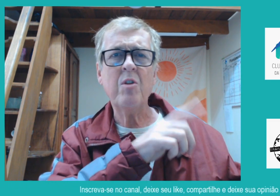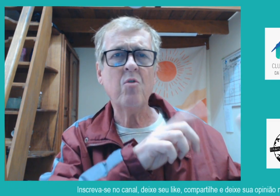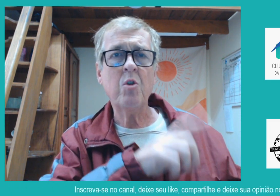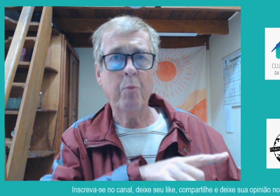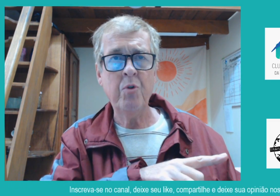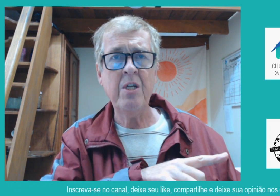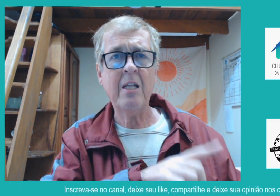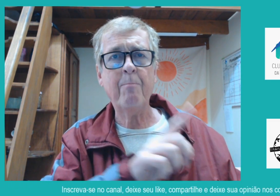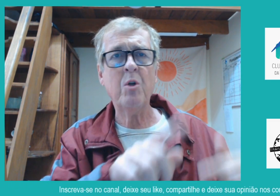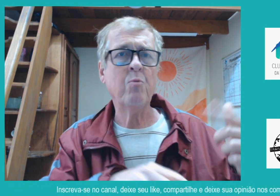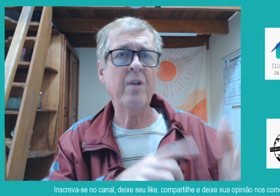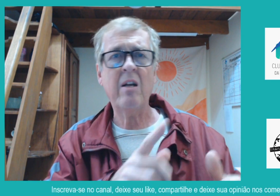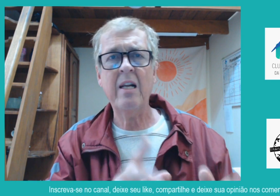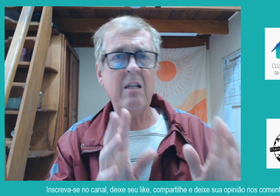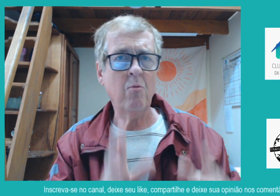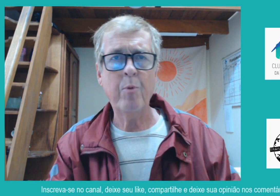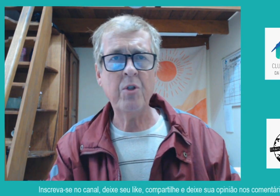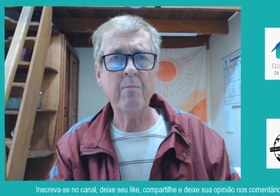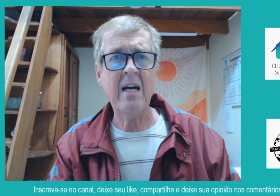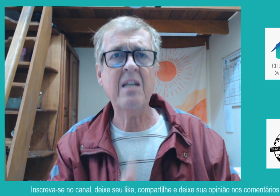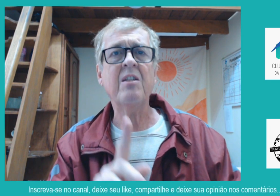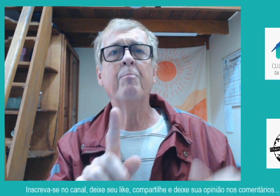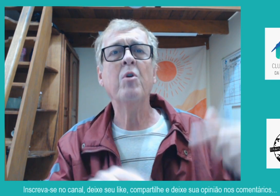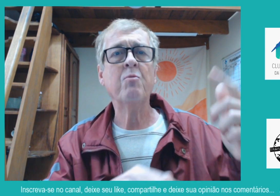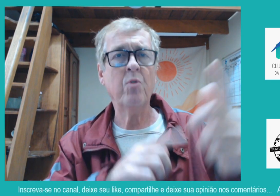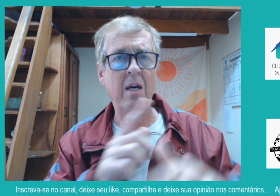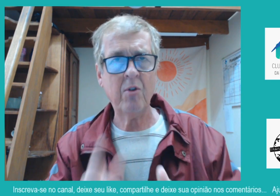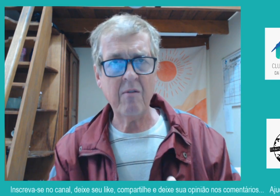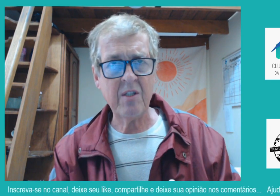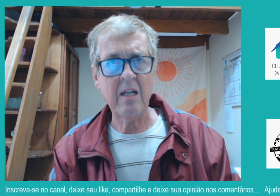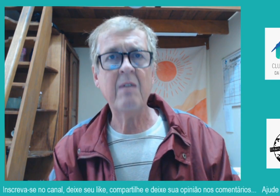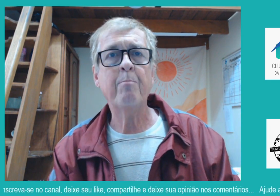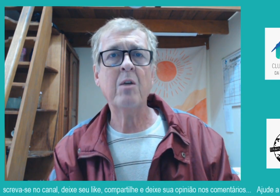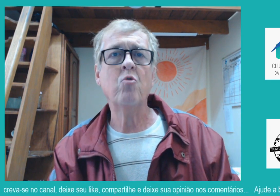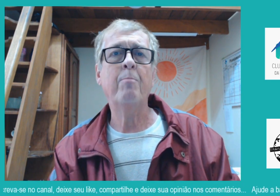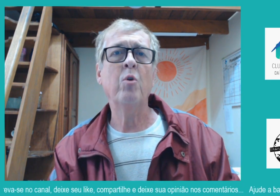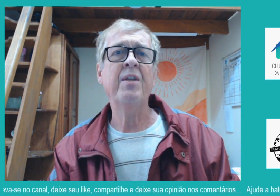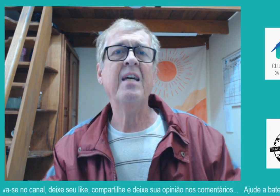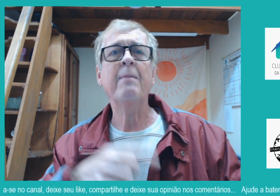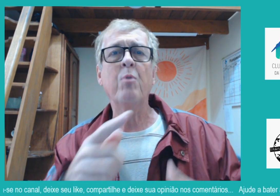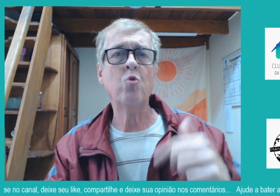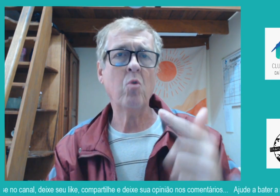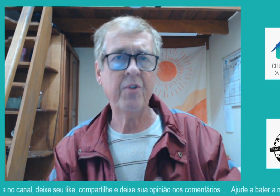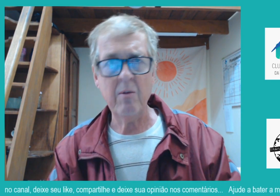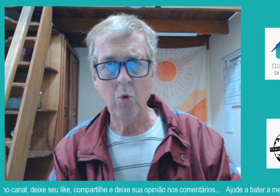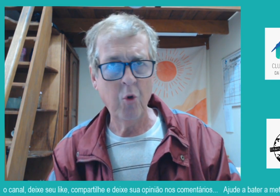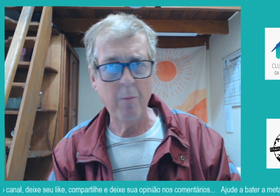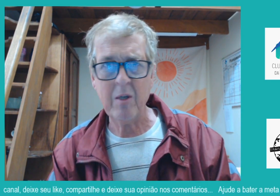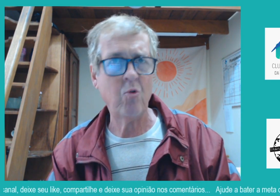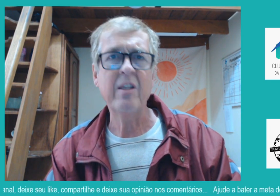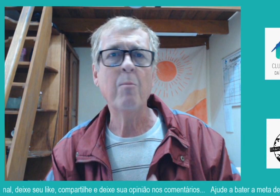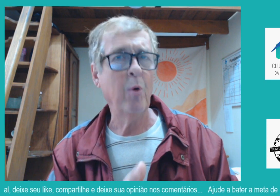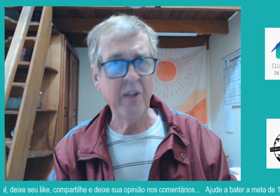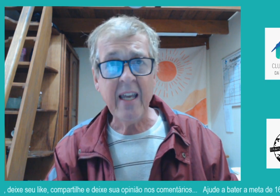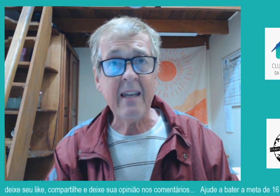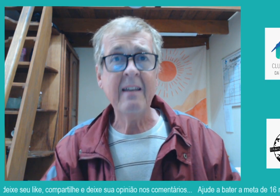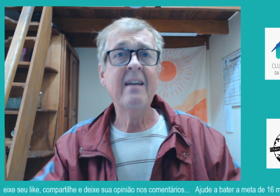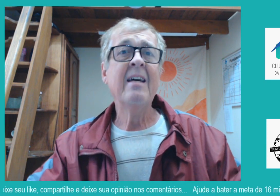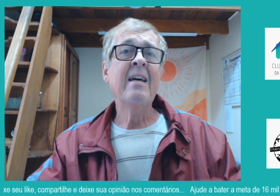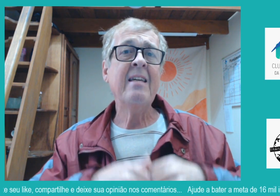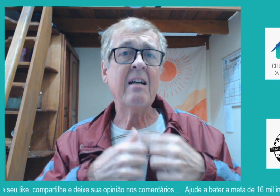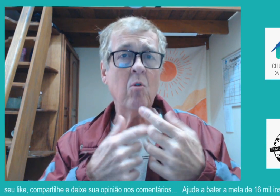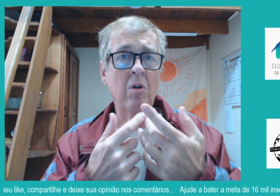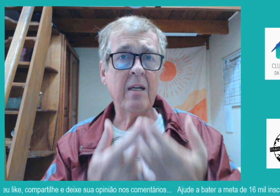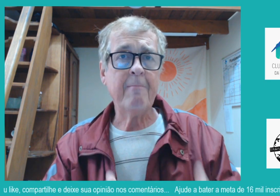tava no início Jesus podia depois mudar a lei não pode mais depois mudar outra vez a lei passou a poder depois encontrar mudou para sua mão